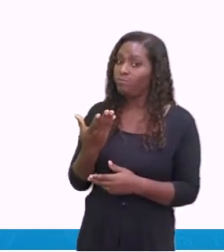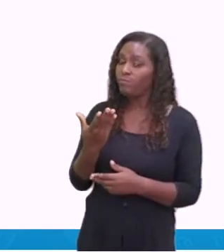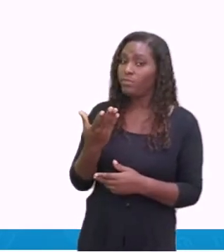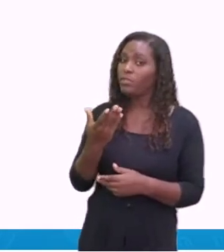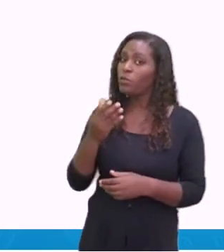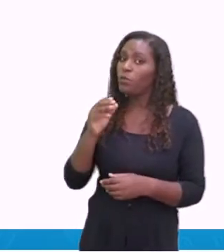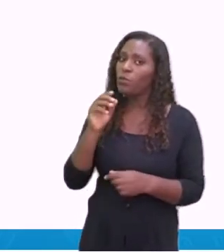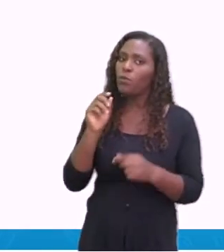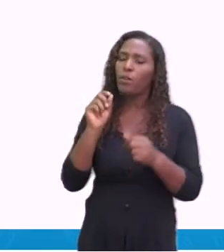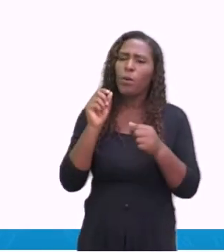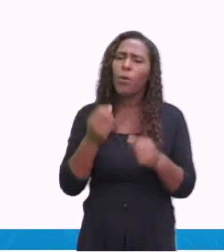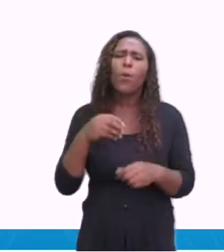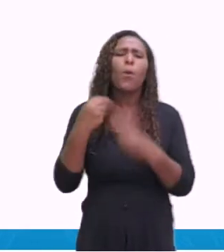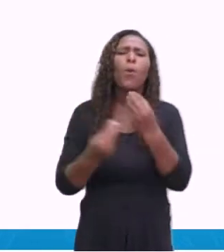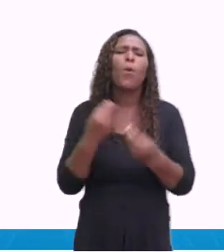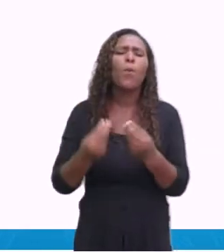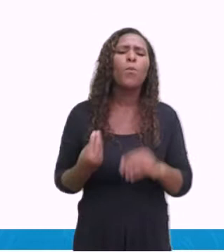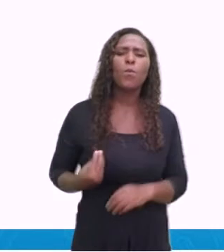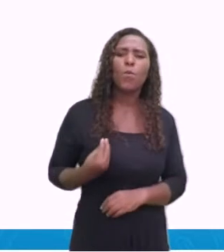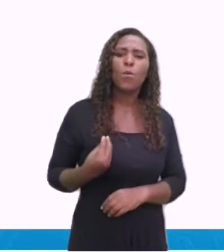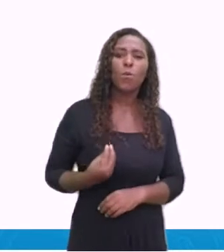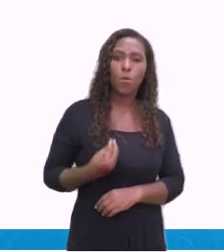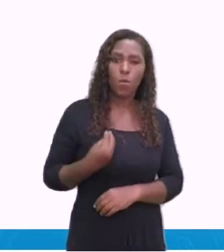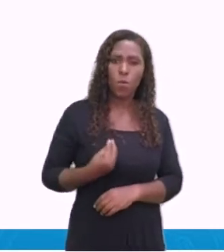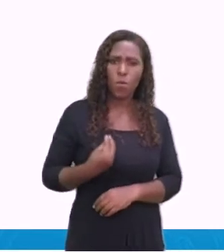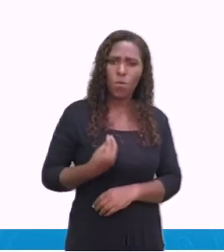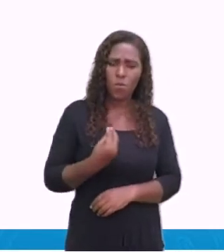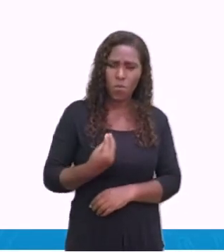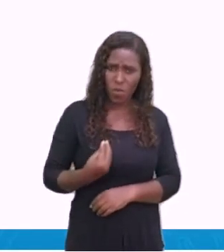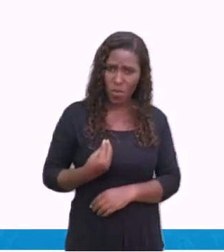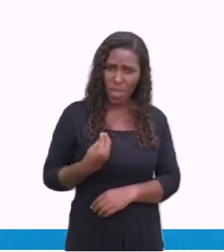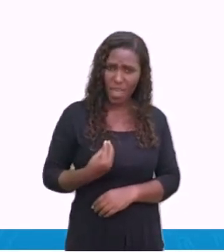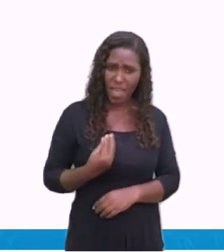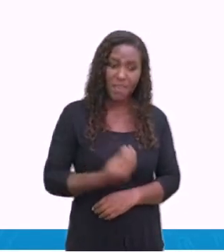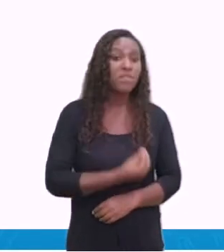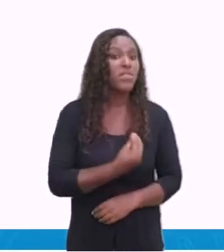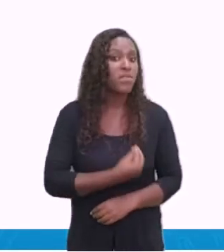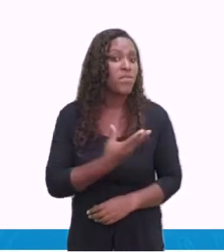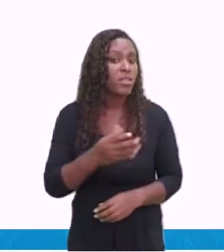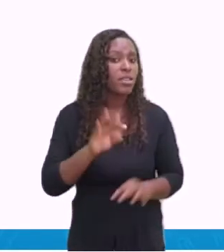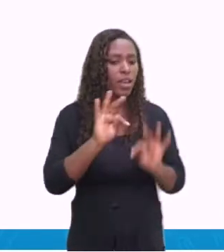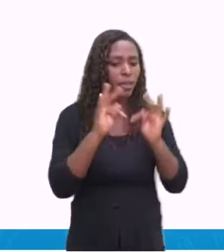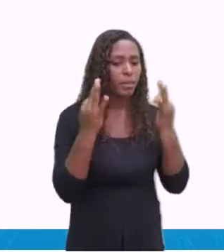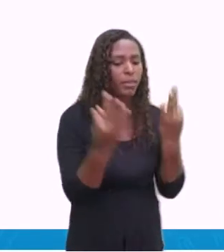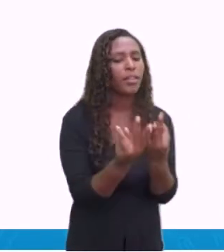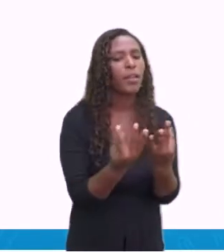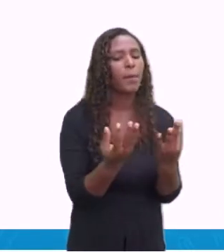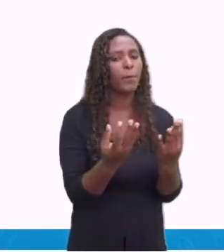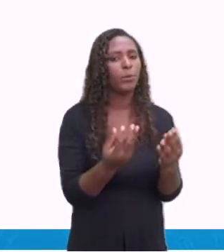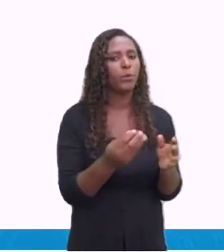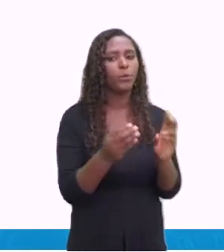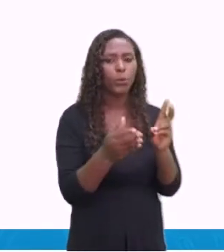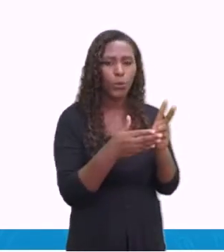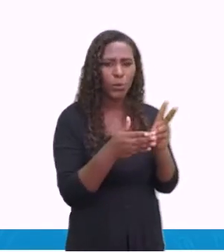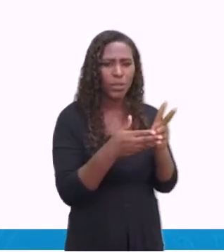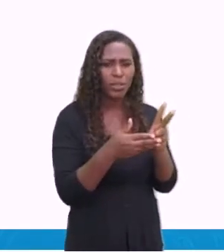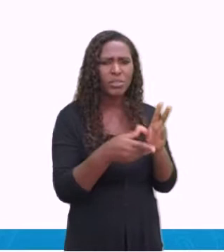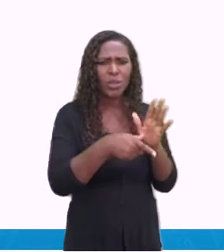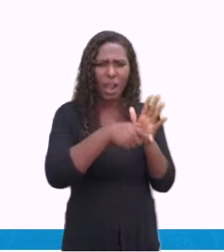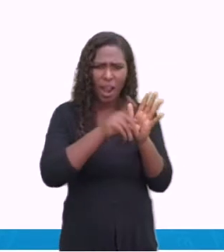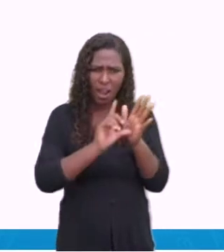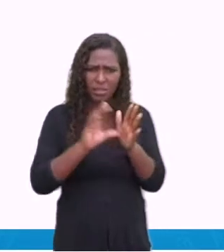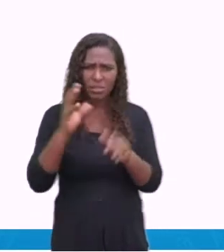eles viviam de maneira autônoma. Nós vamos também entender esse processo de pré-colonial, é o